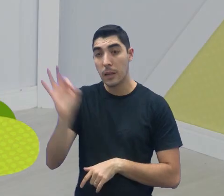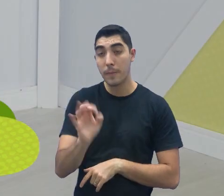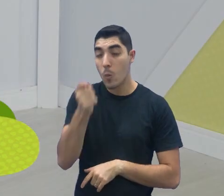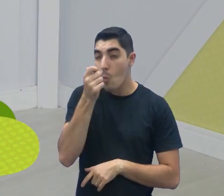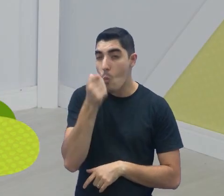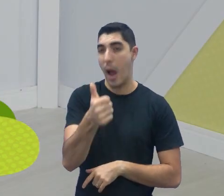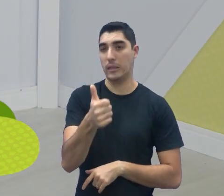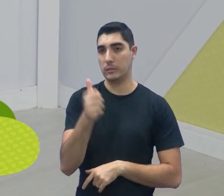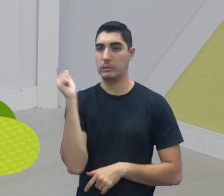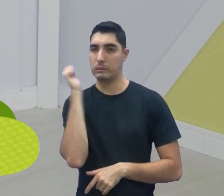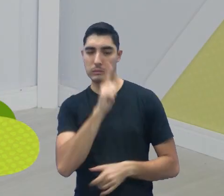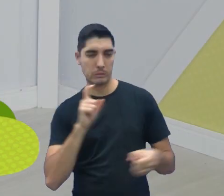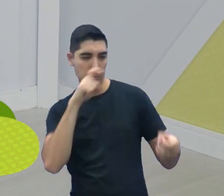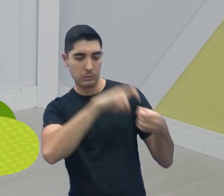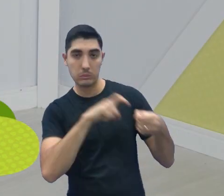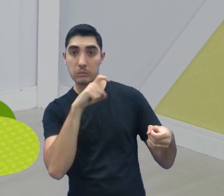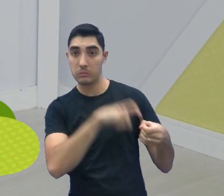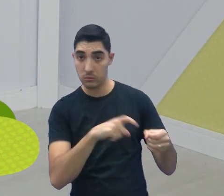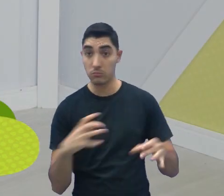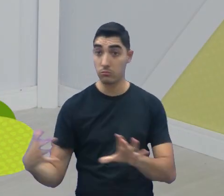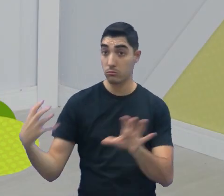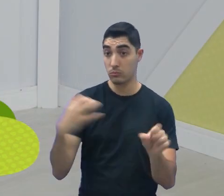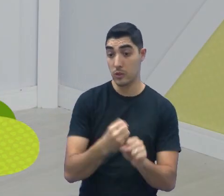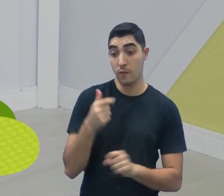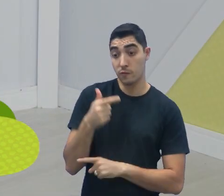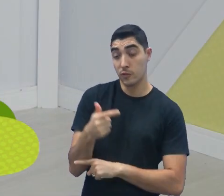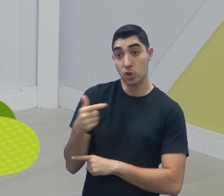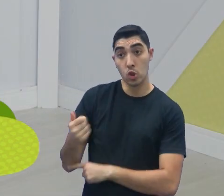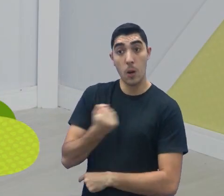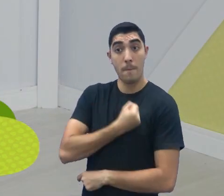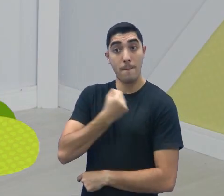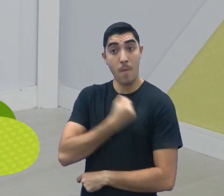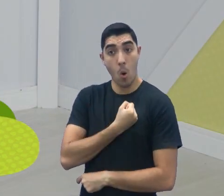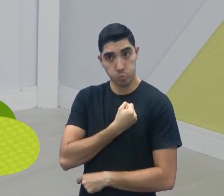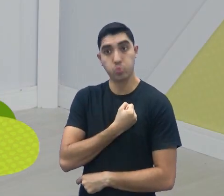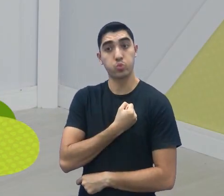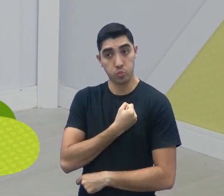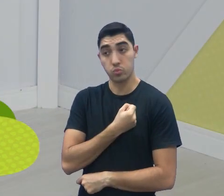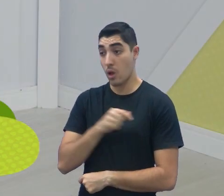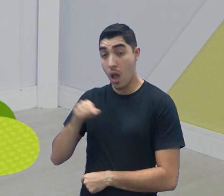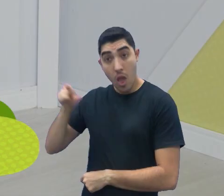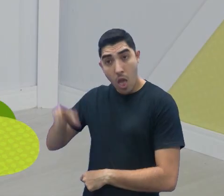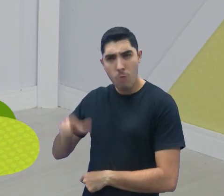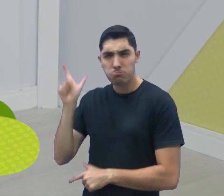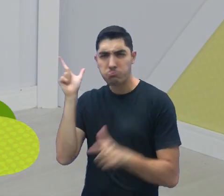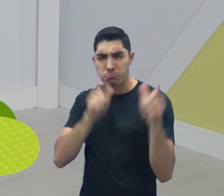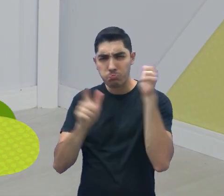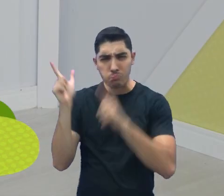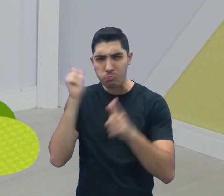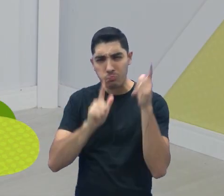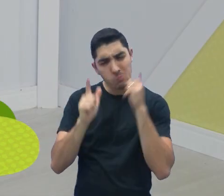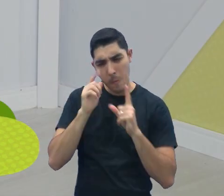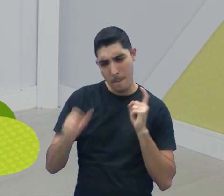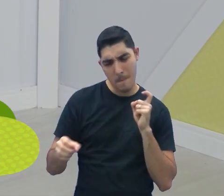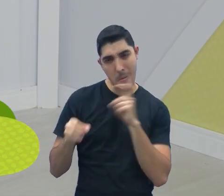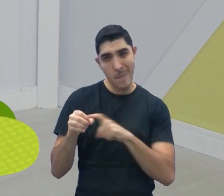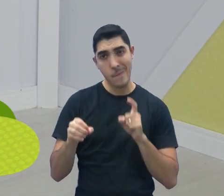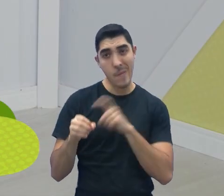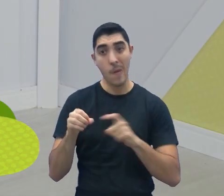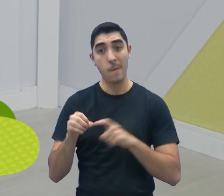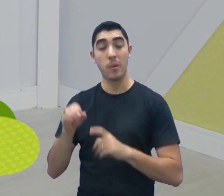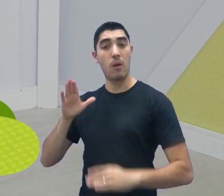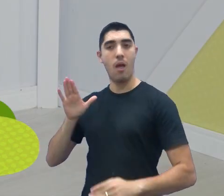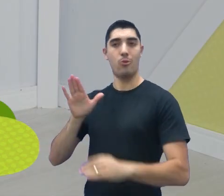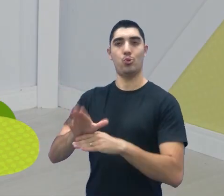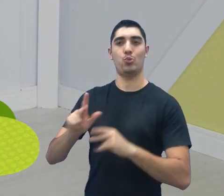pontos, ele fez 22, ou seja, ele fez mais da metade só nos últimos 10 minutos e ajudou efetivamente São